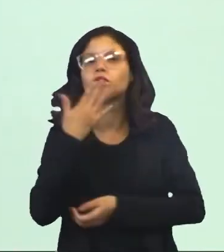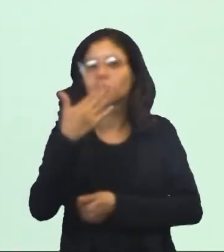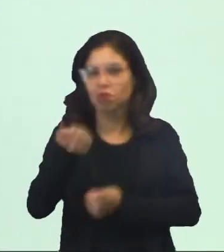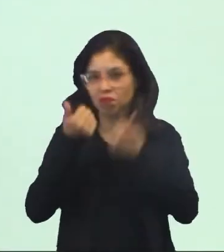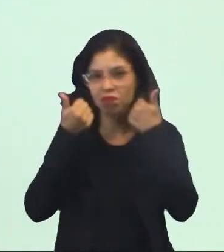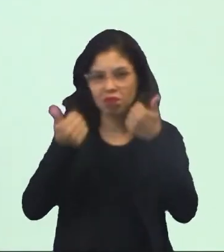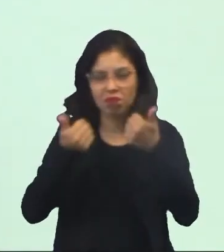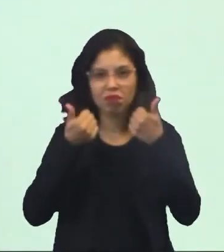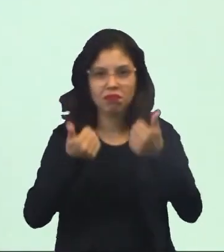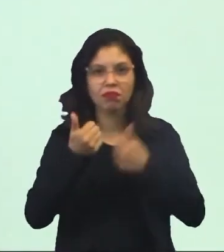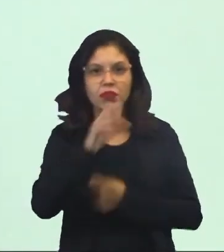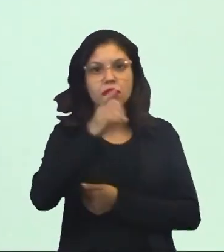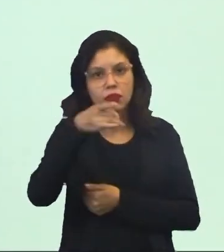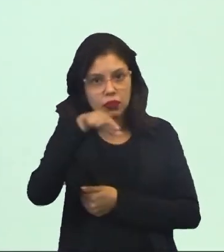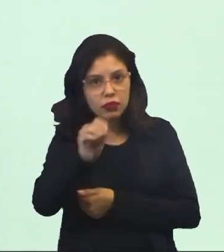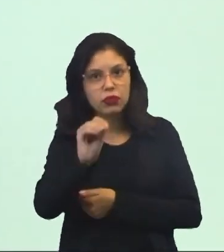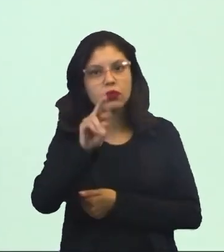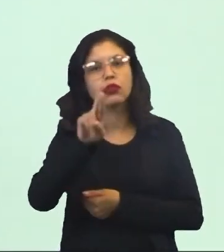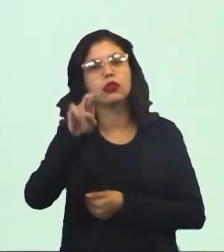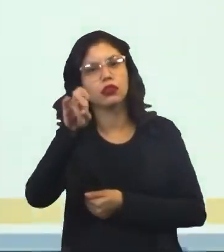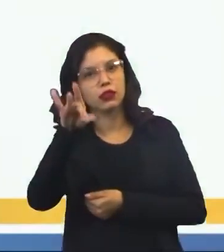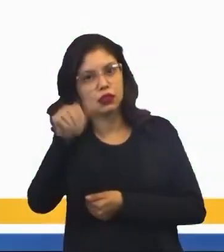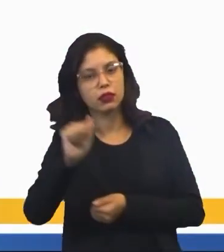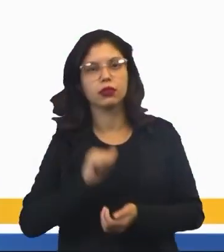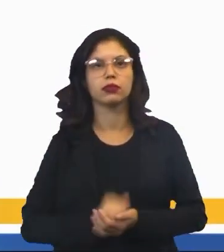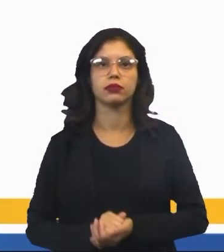bem, êxodo rural. Vamos avançar.